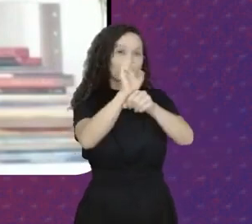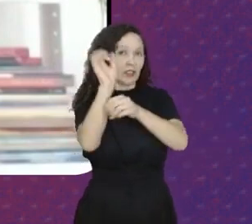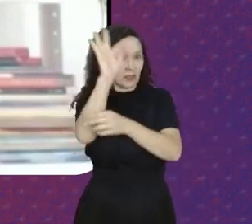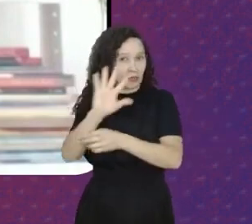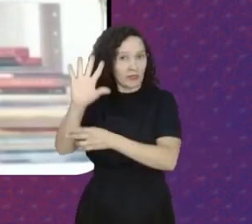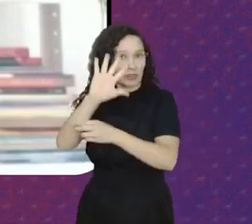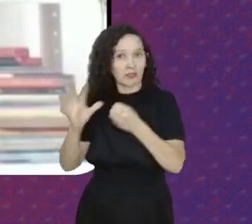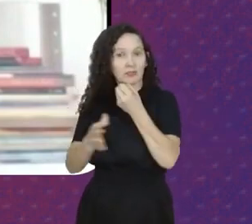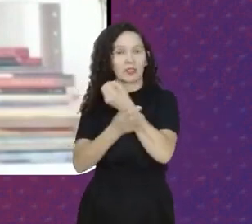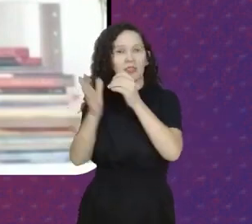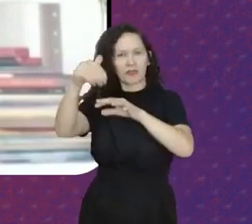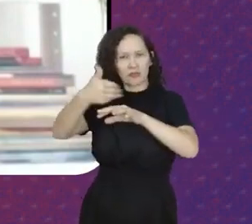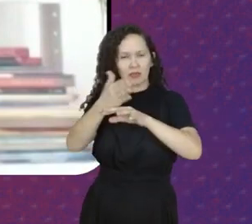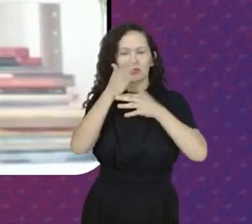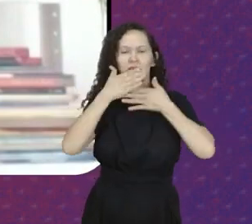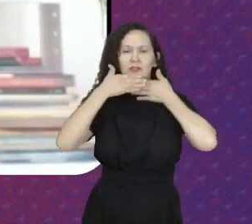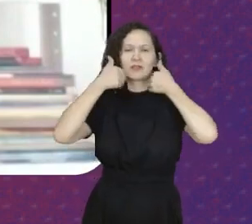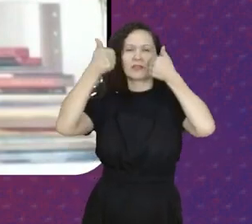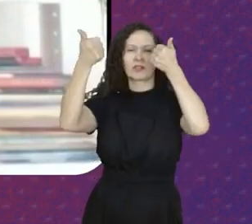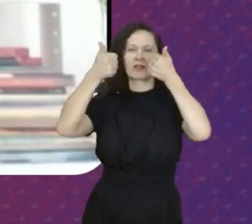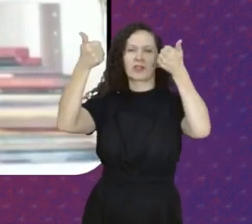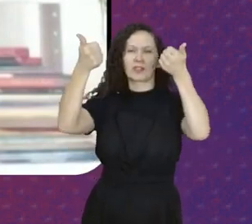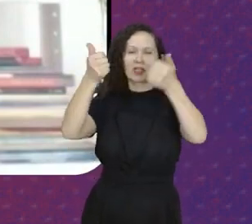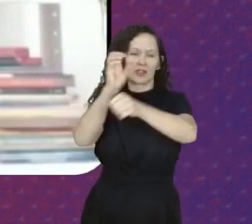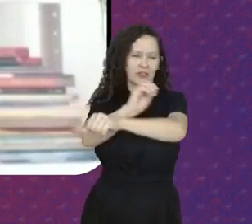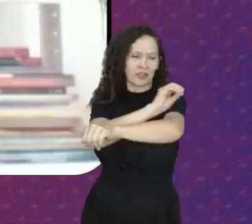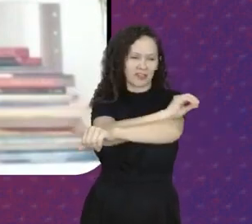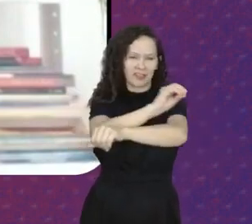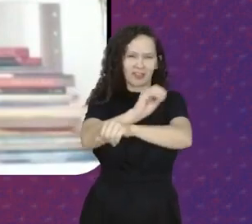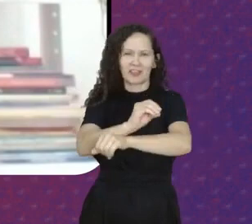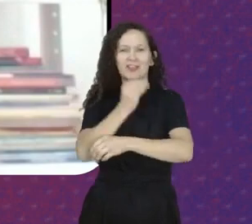o acesso e a qualidade nas creches e nas